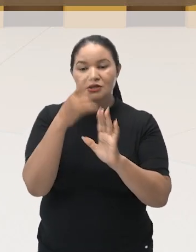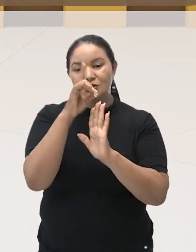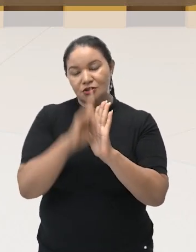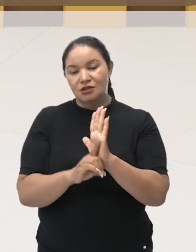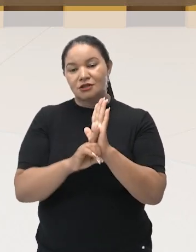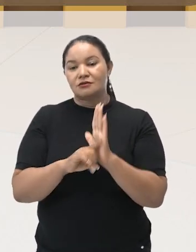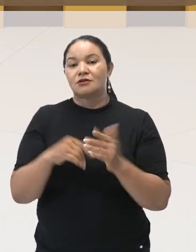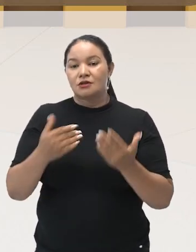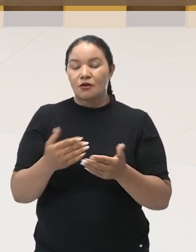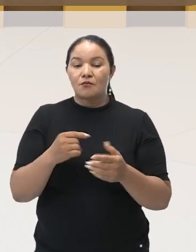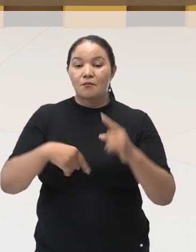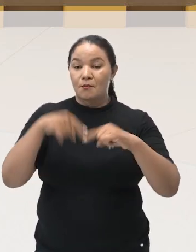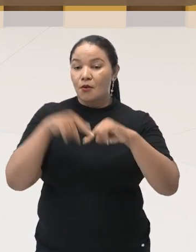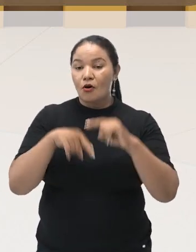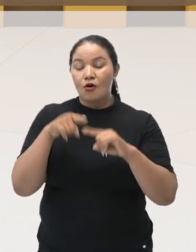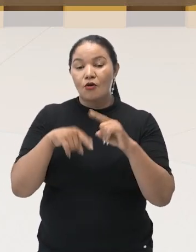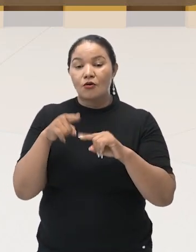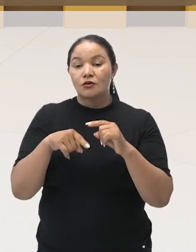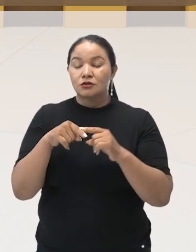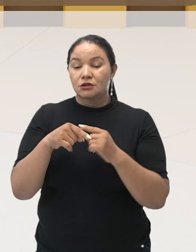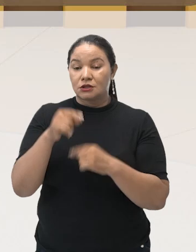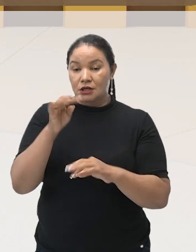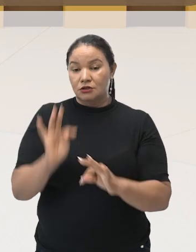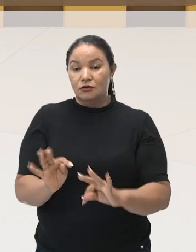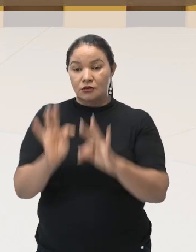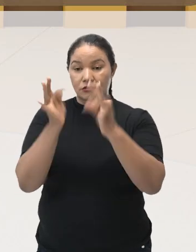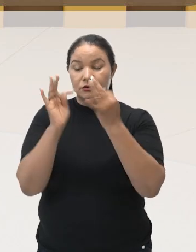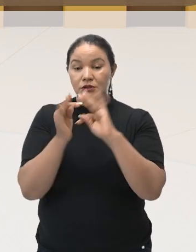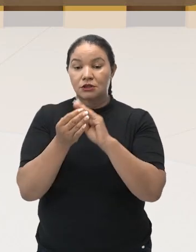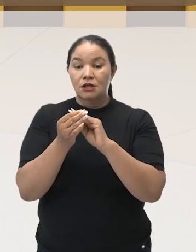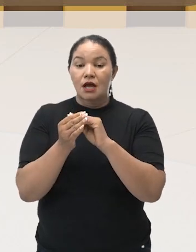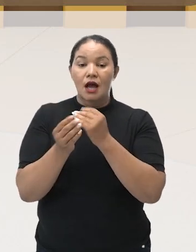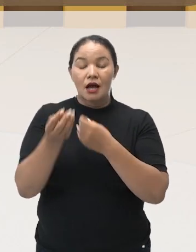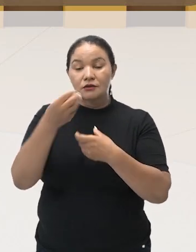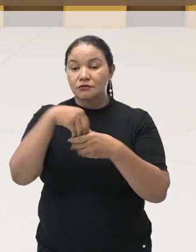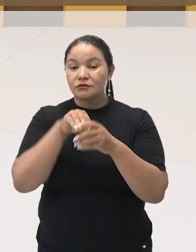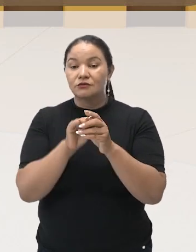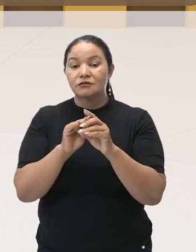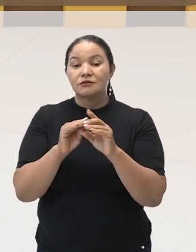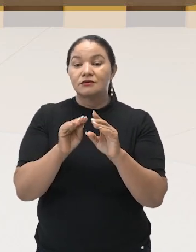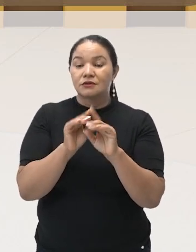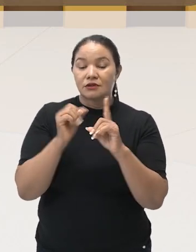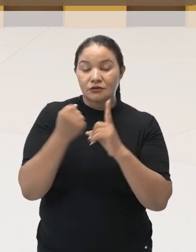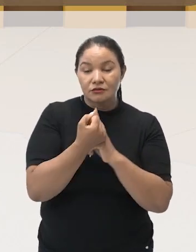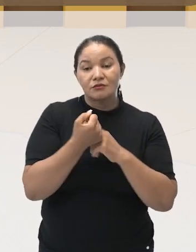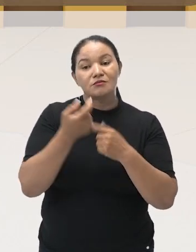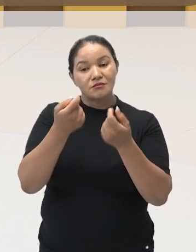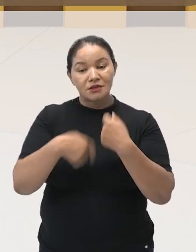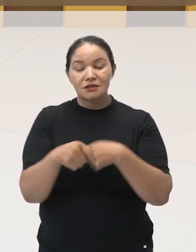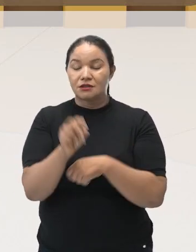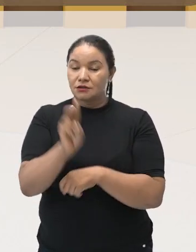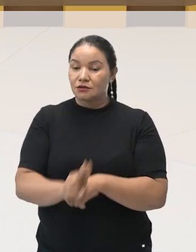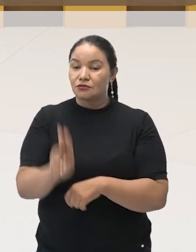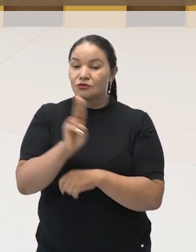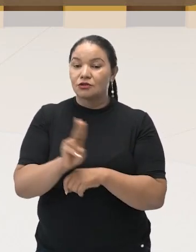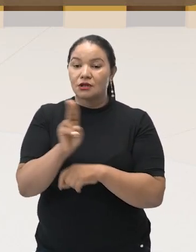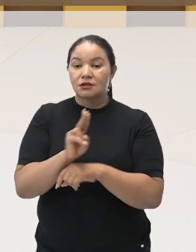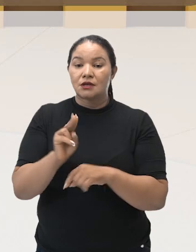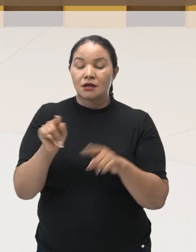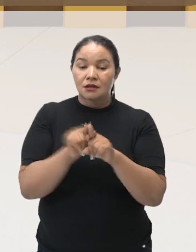recursos tecnológicos são inseridos naturalmente na sociedade. Isso deve ser utilizado, porque